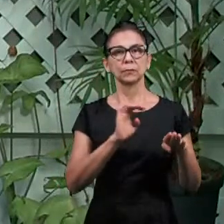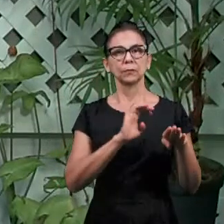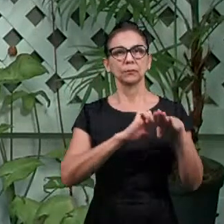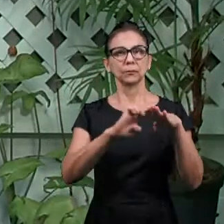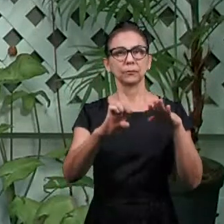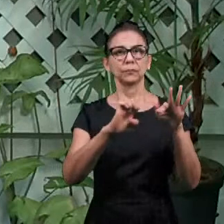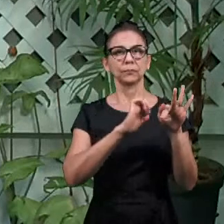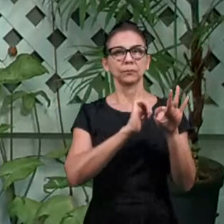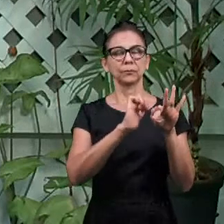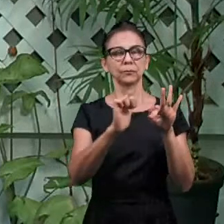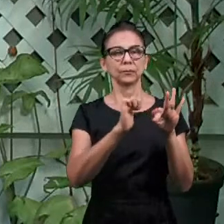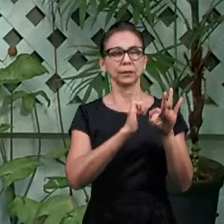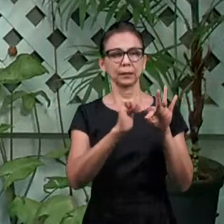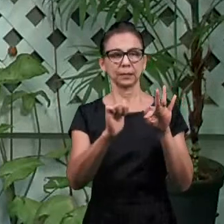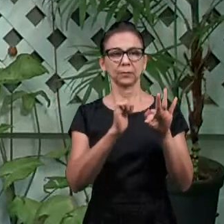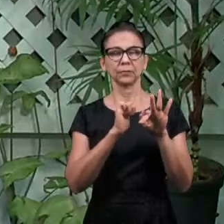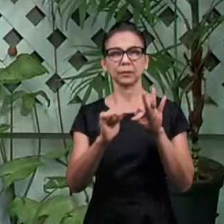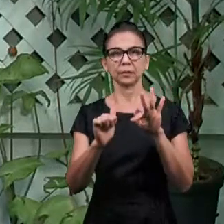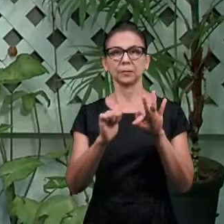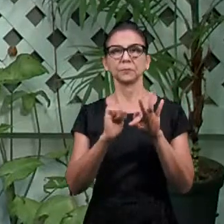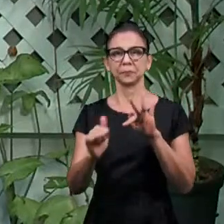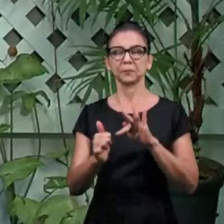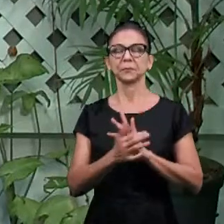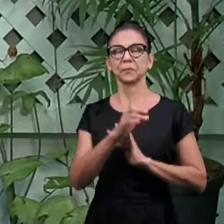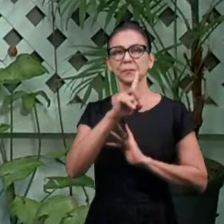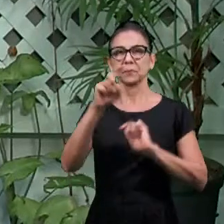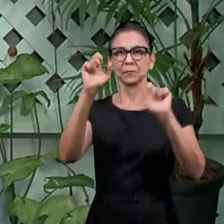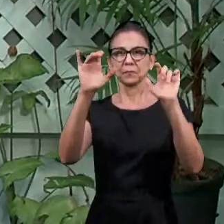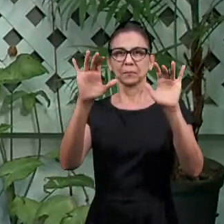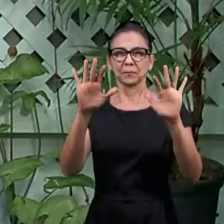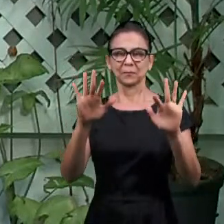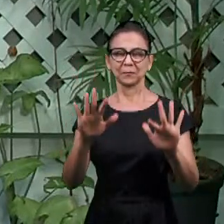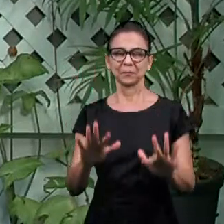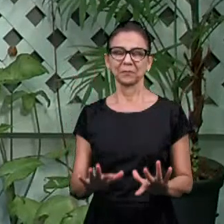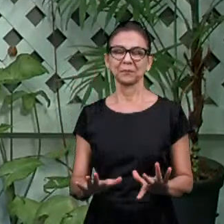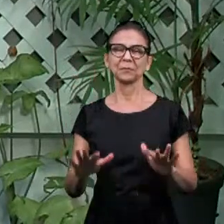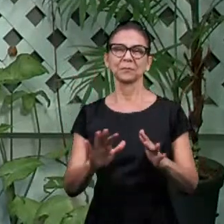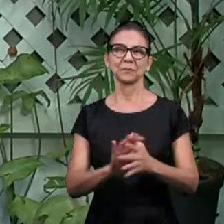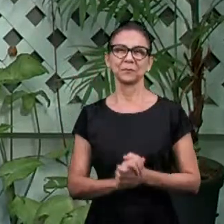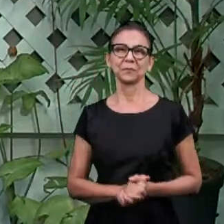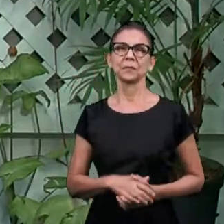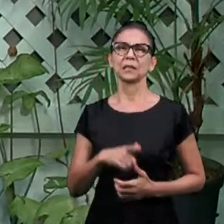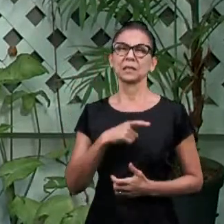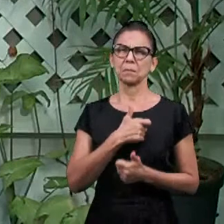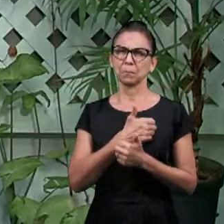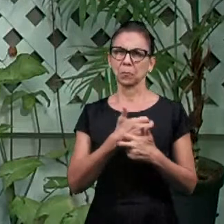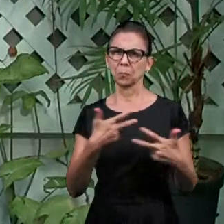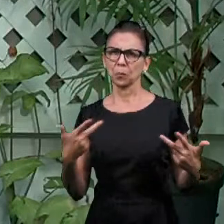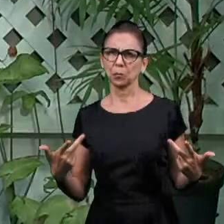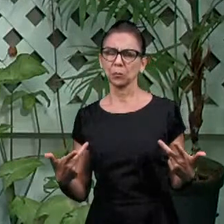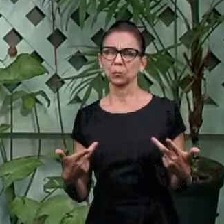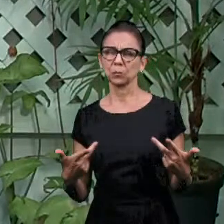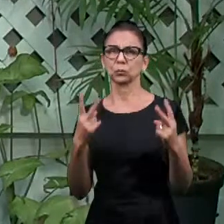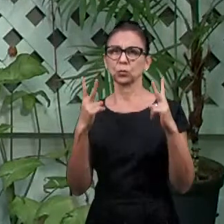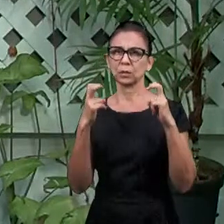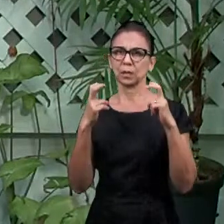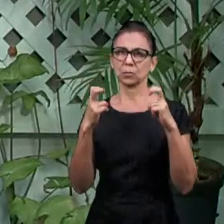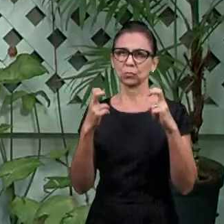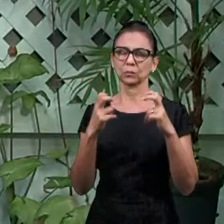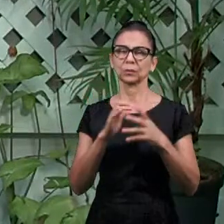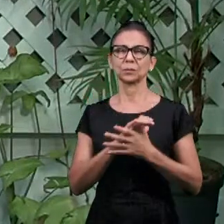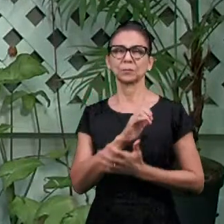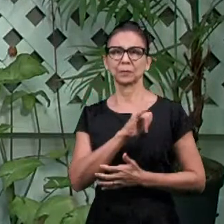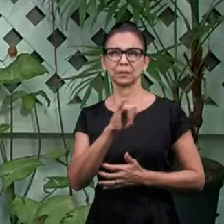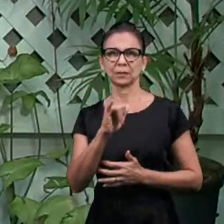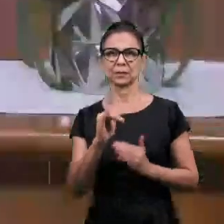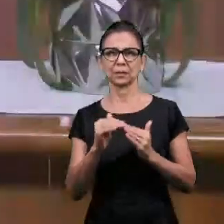culto, e que Deus abençoe a todos essa nossa palavra inicial, e temos muita coisa para falar daqui para frente. Que Deus abençoe,